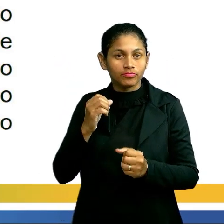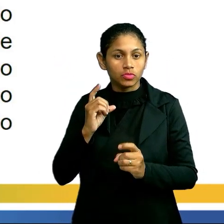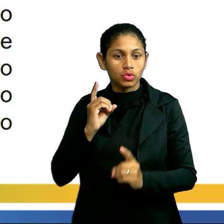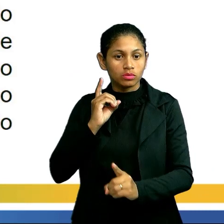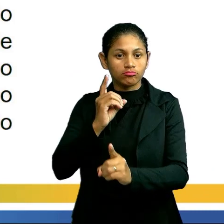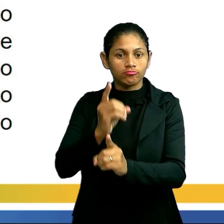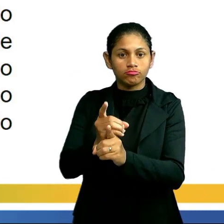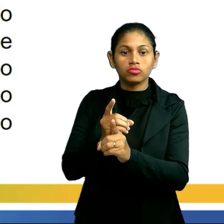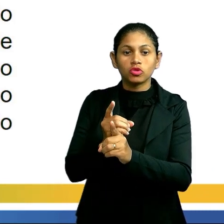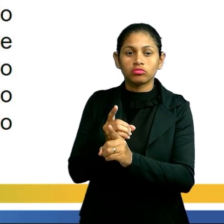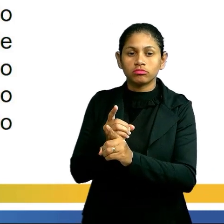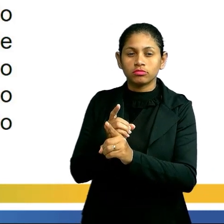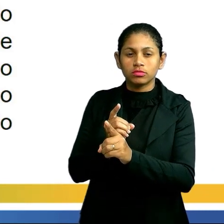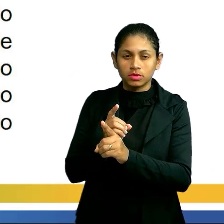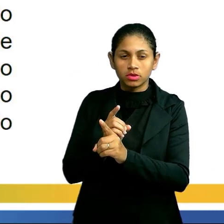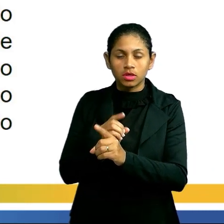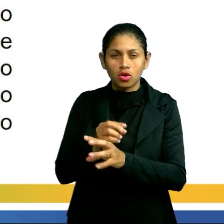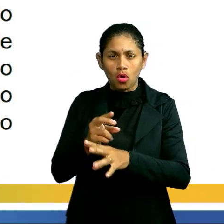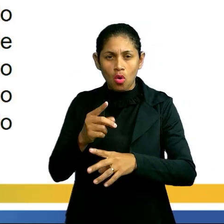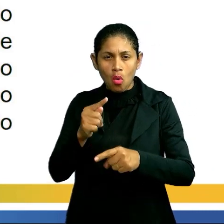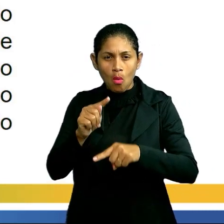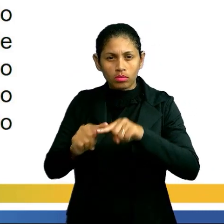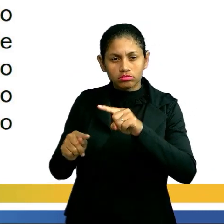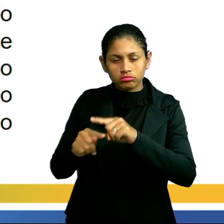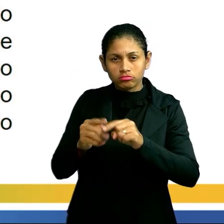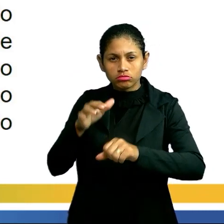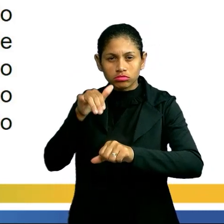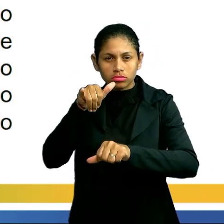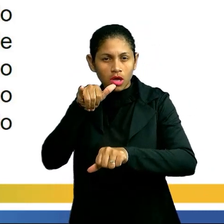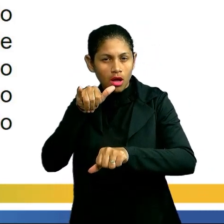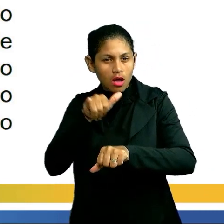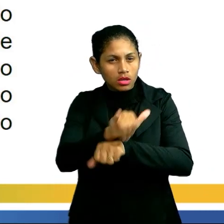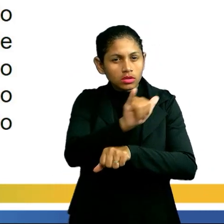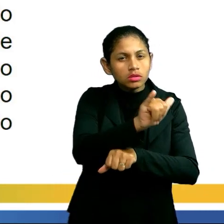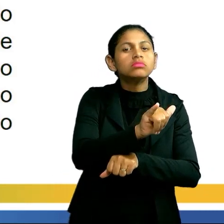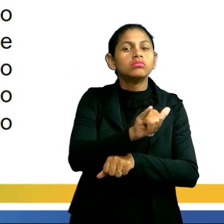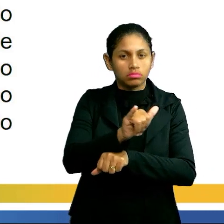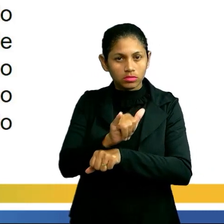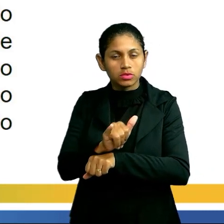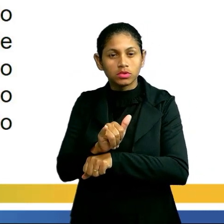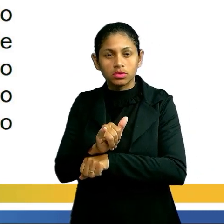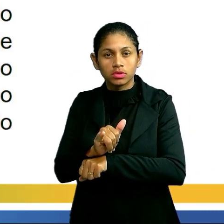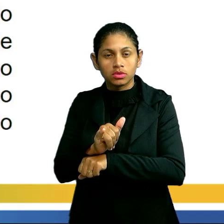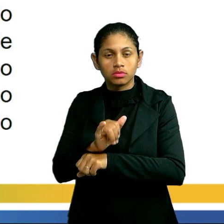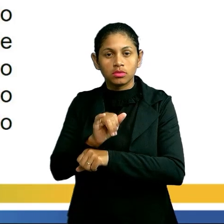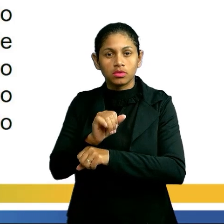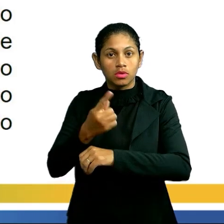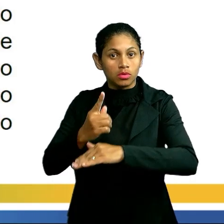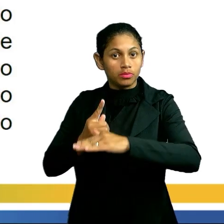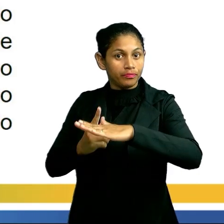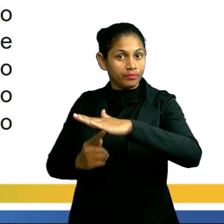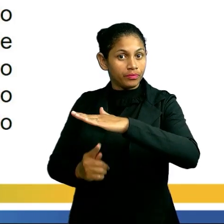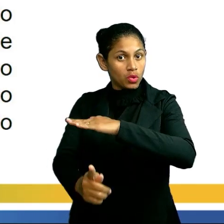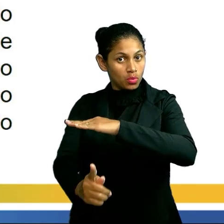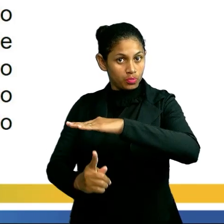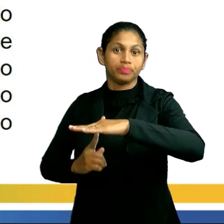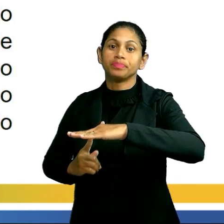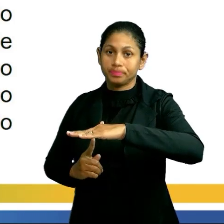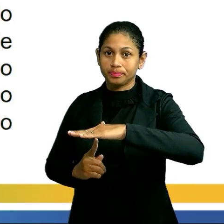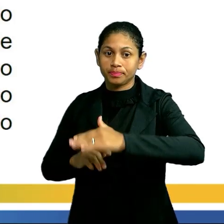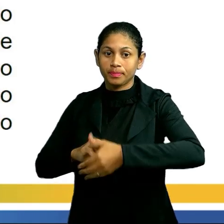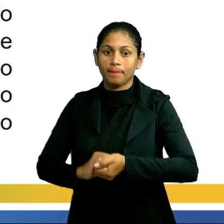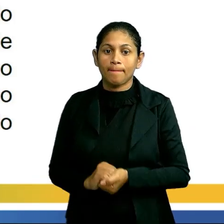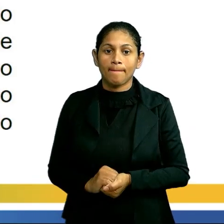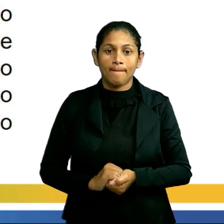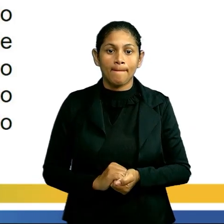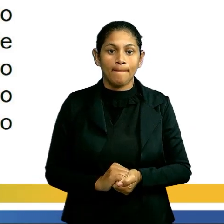consumidor. Durante o inverno, o responsável por um posto de combustível compra álcool por 50 centavos o litro,